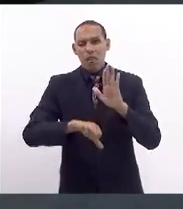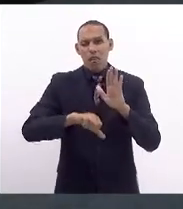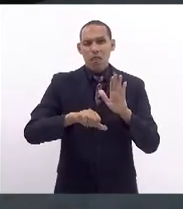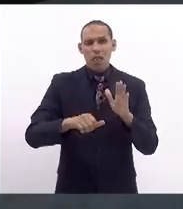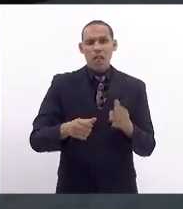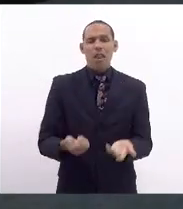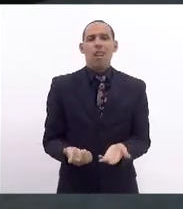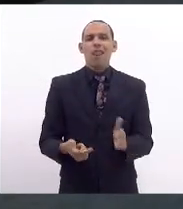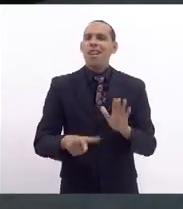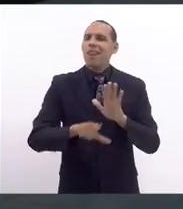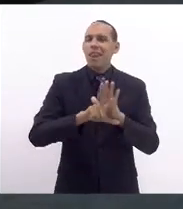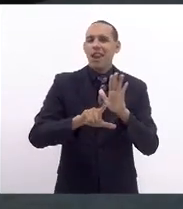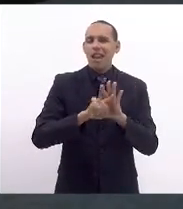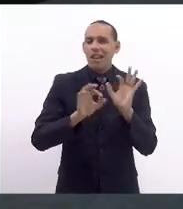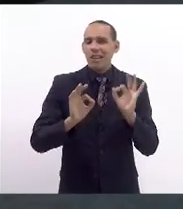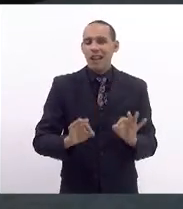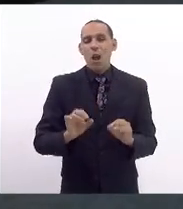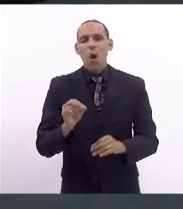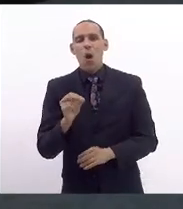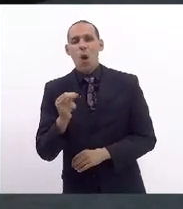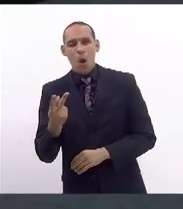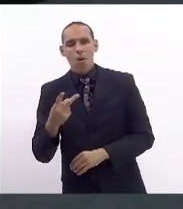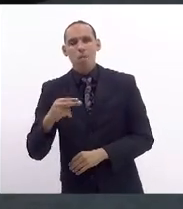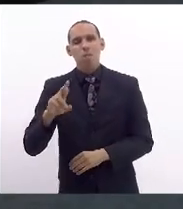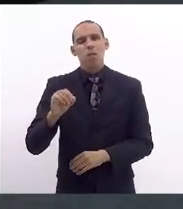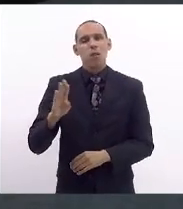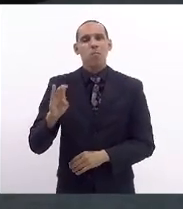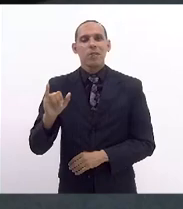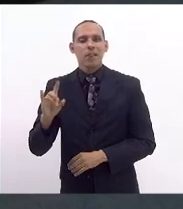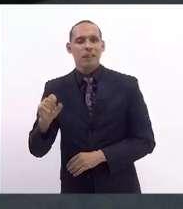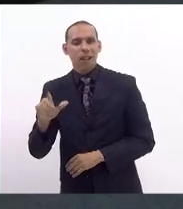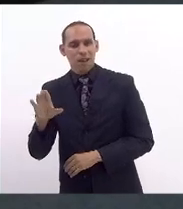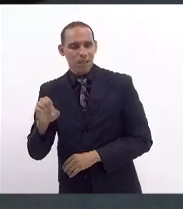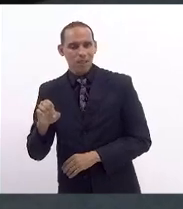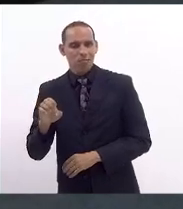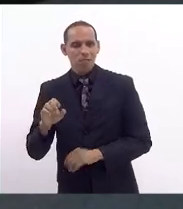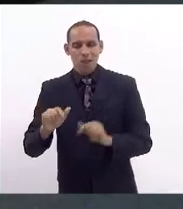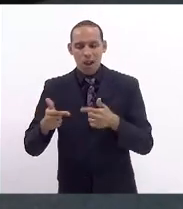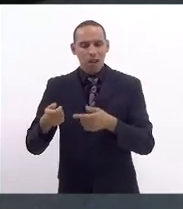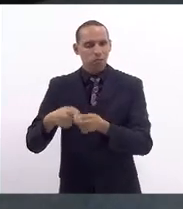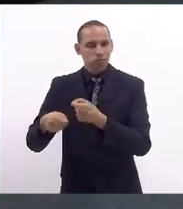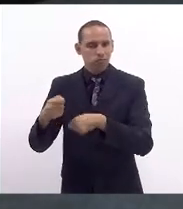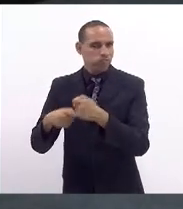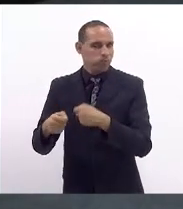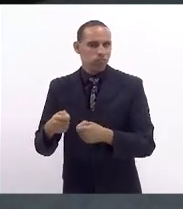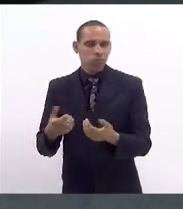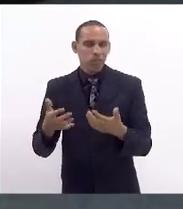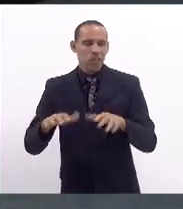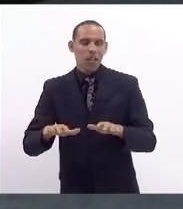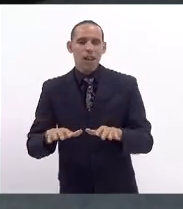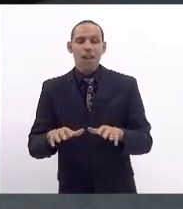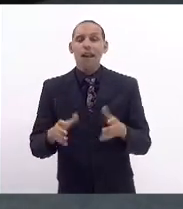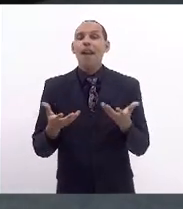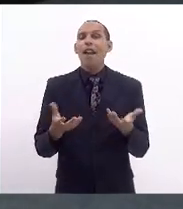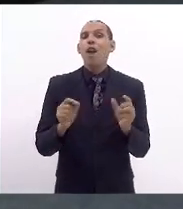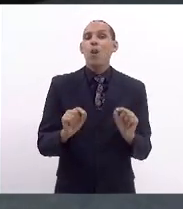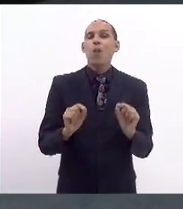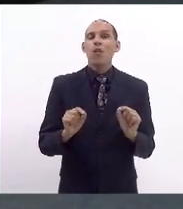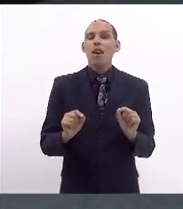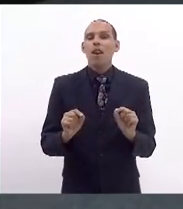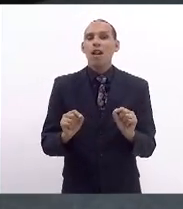ou a probidade do ato administrativo o que eles querem na verdade é digitar a